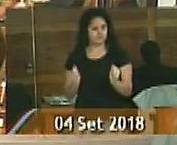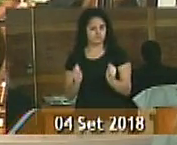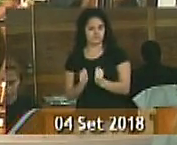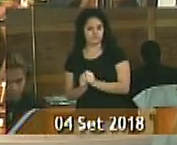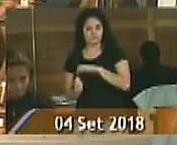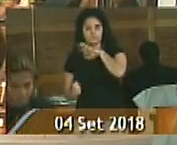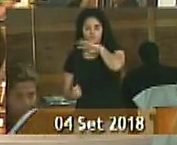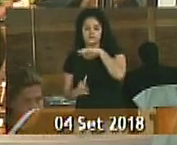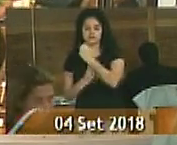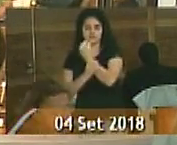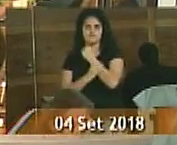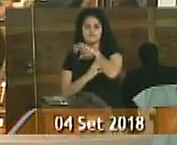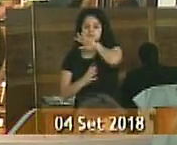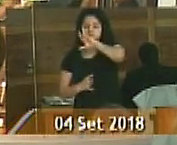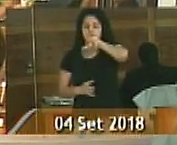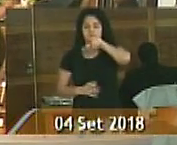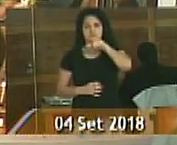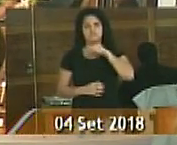animal. Né,